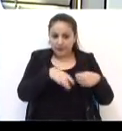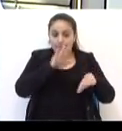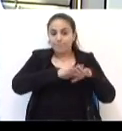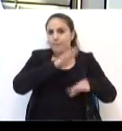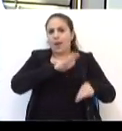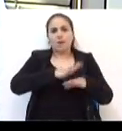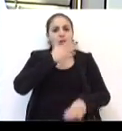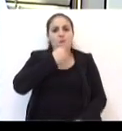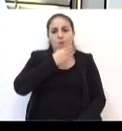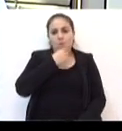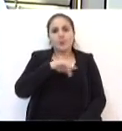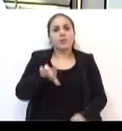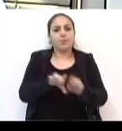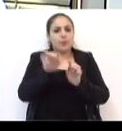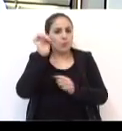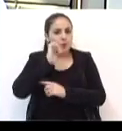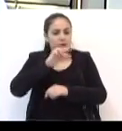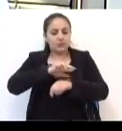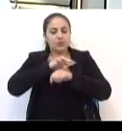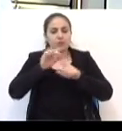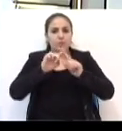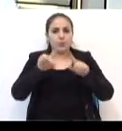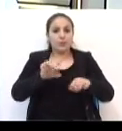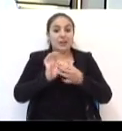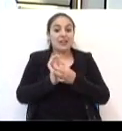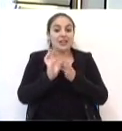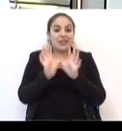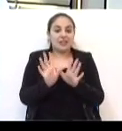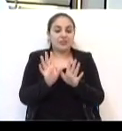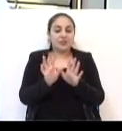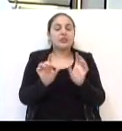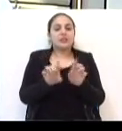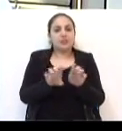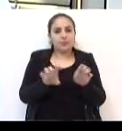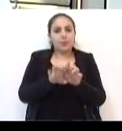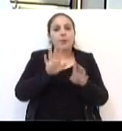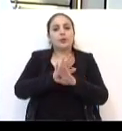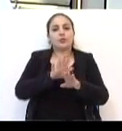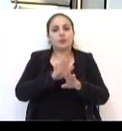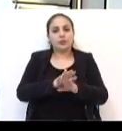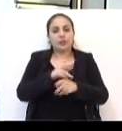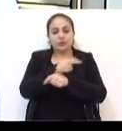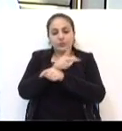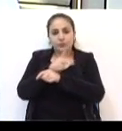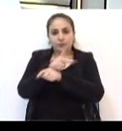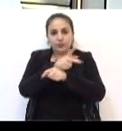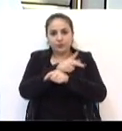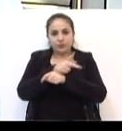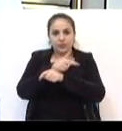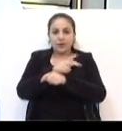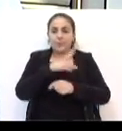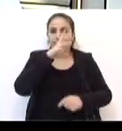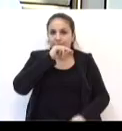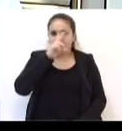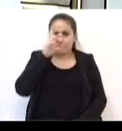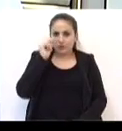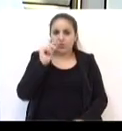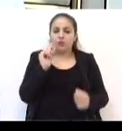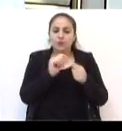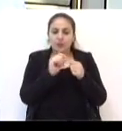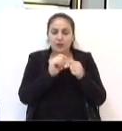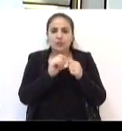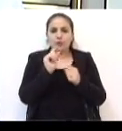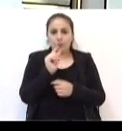mais homens e mulheres da segurança pública à disposição, inclusive para auxiliar no vídeo monitoramento. A Prefeitura tem feito uma